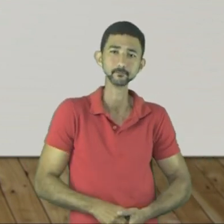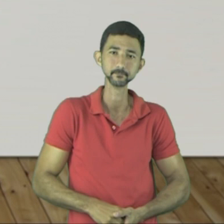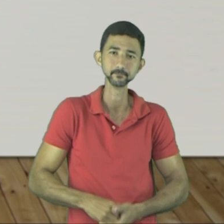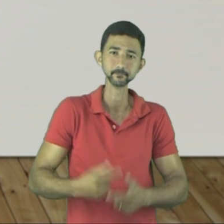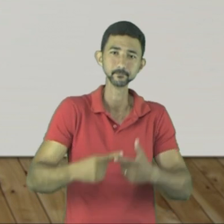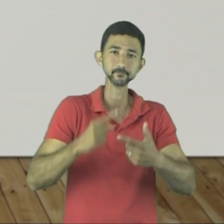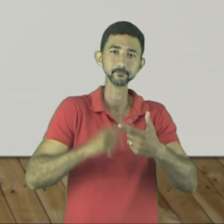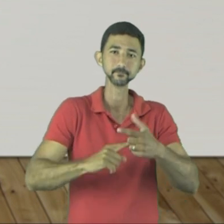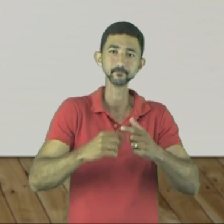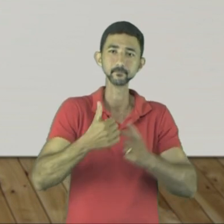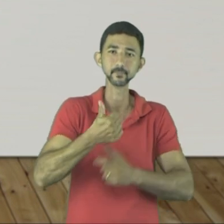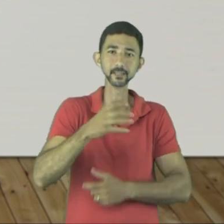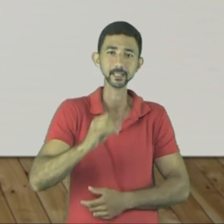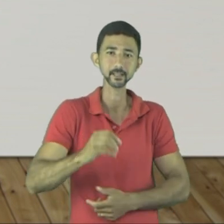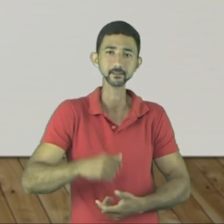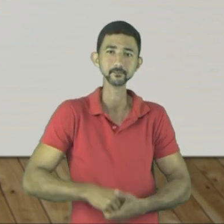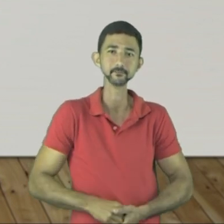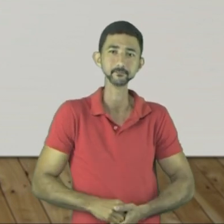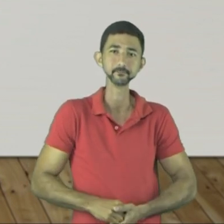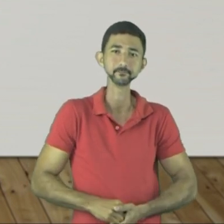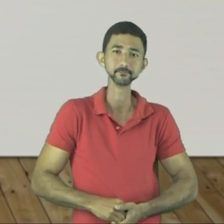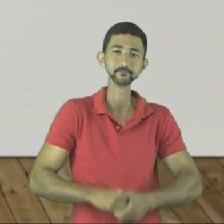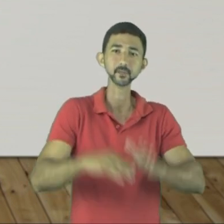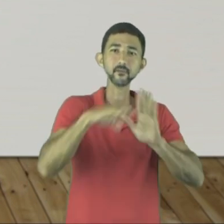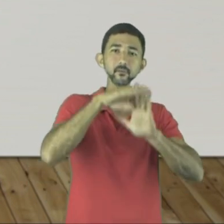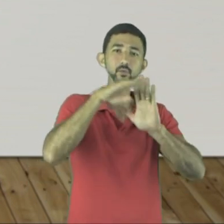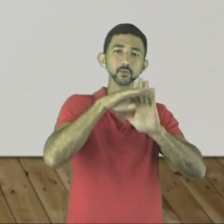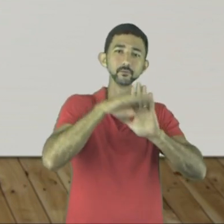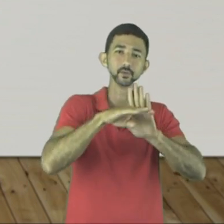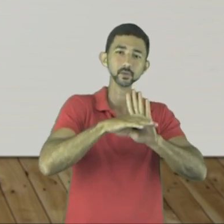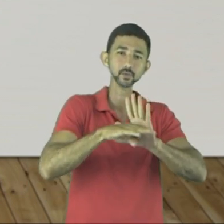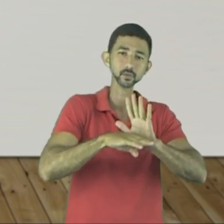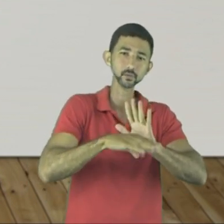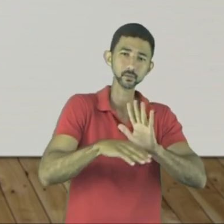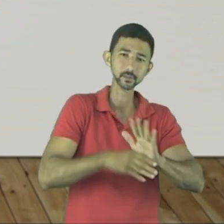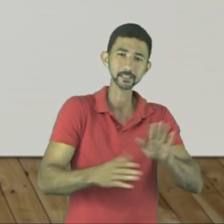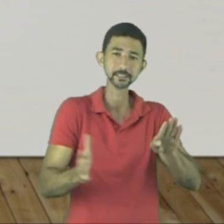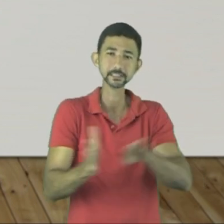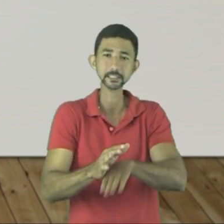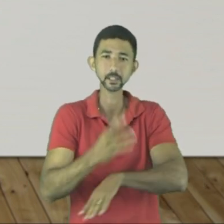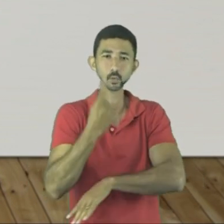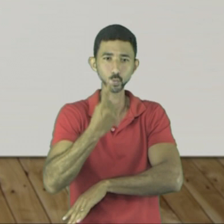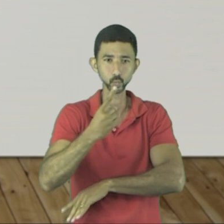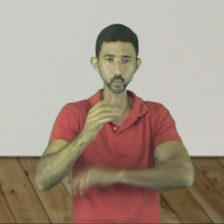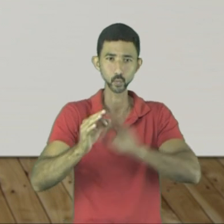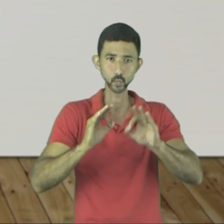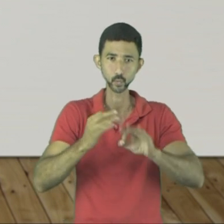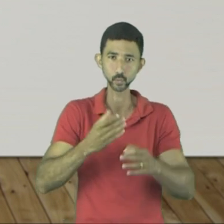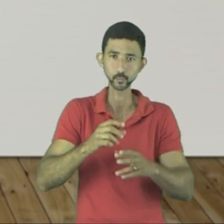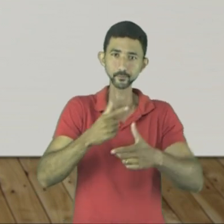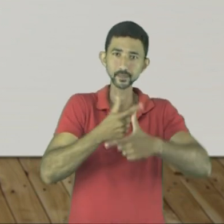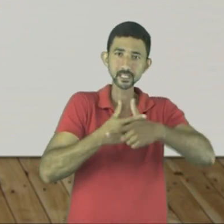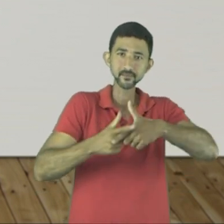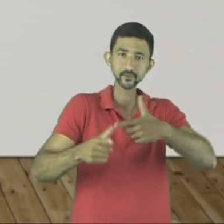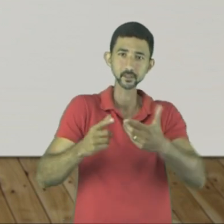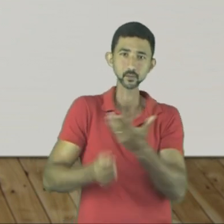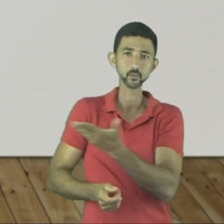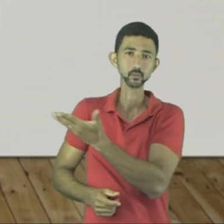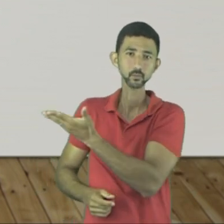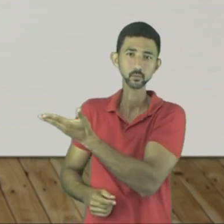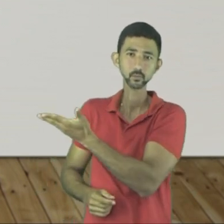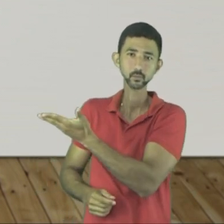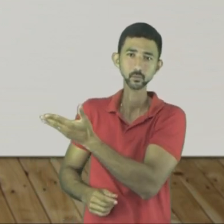deu 10. Fui dividindo até chegar no 1. E esses divisores que ficaram do lado direito,